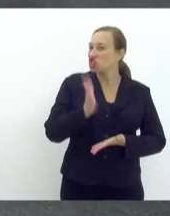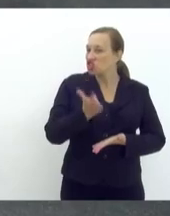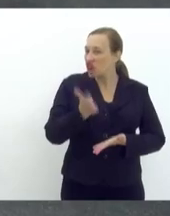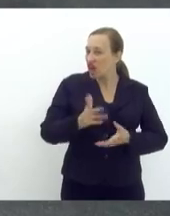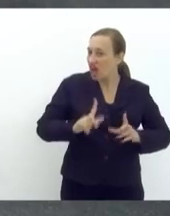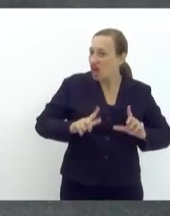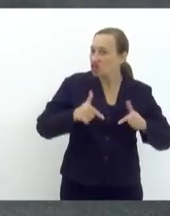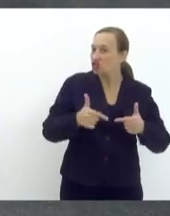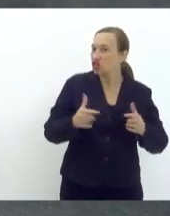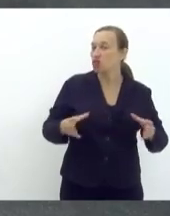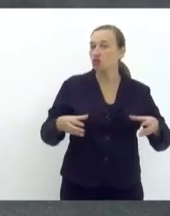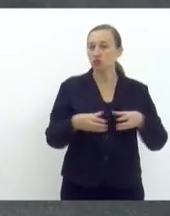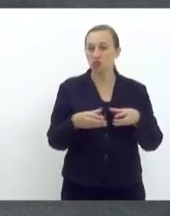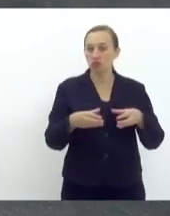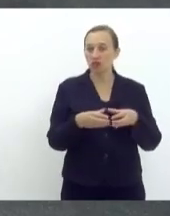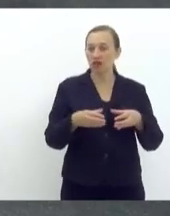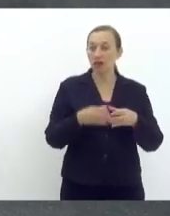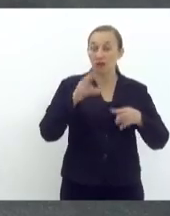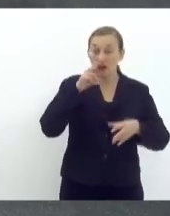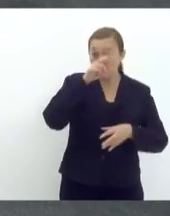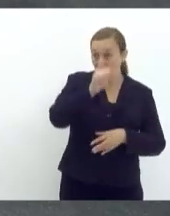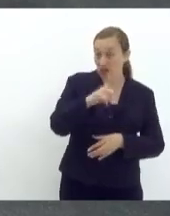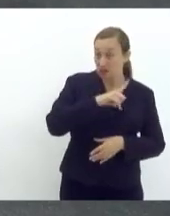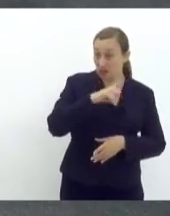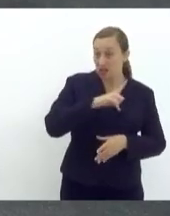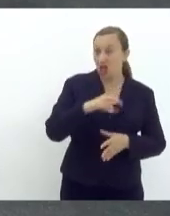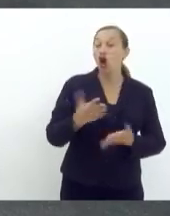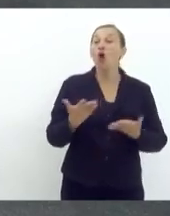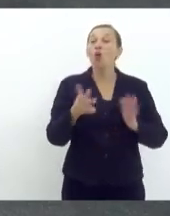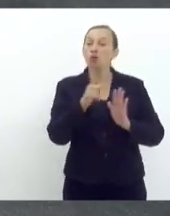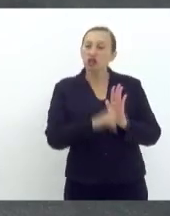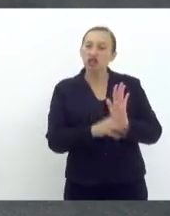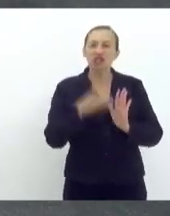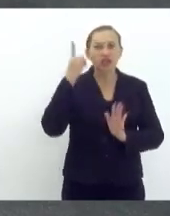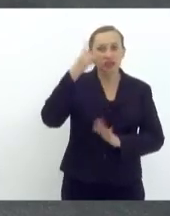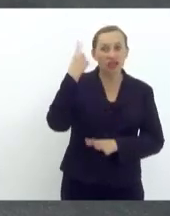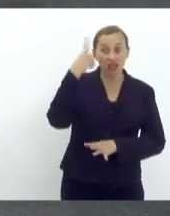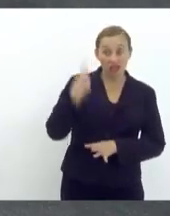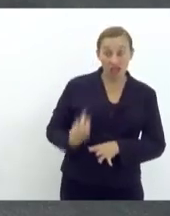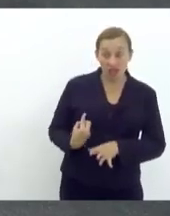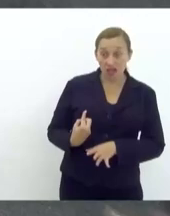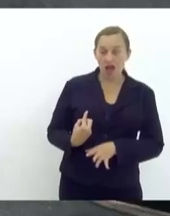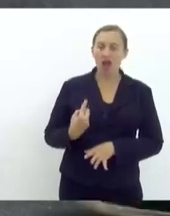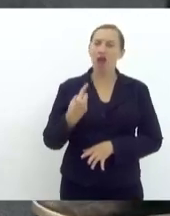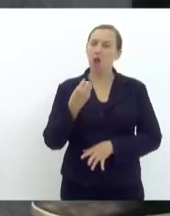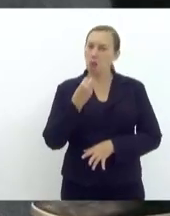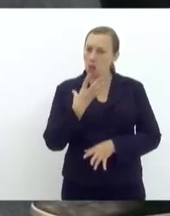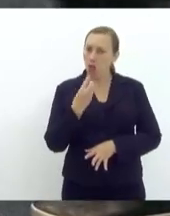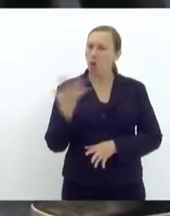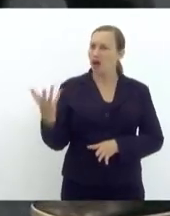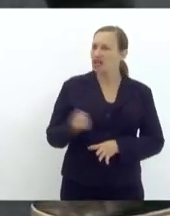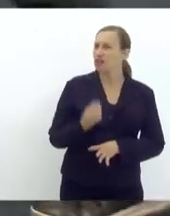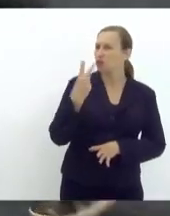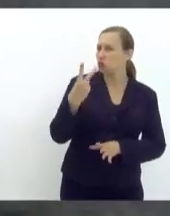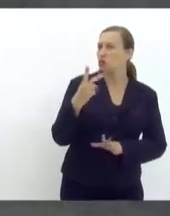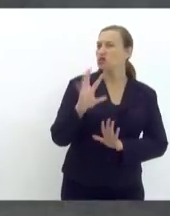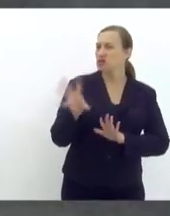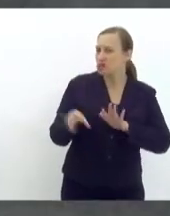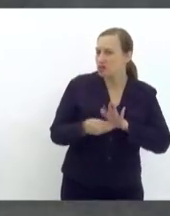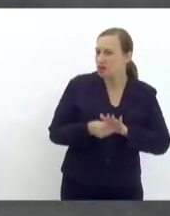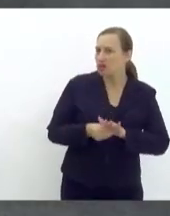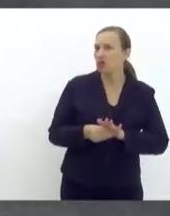triangularam aqui para se fortalecer e bom projeto da deputada Dani barba é extremamente meritório recebeu hoje 2 emendas